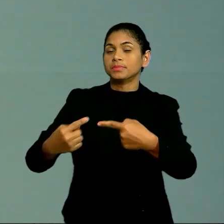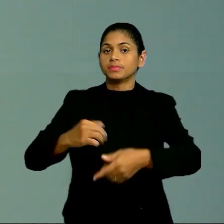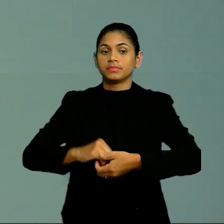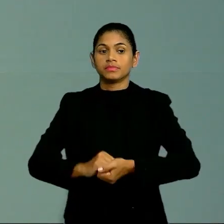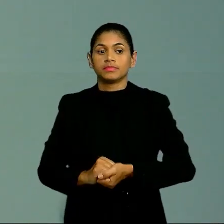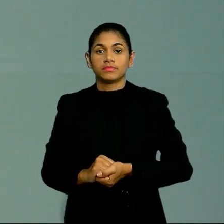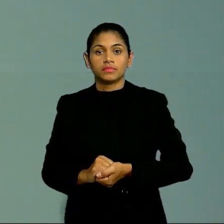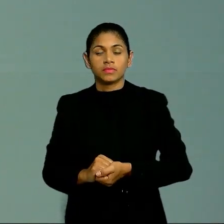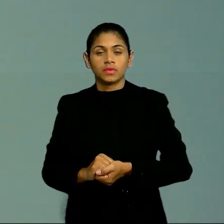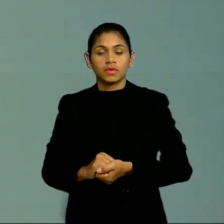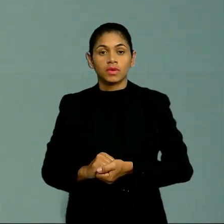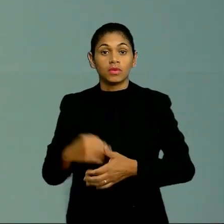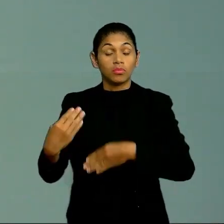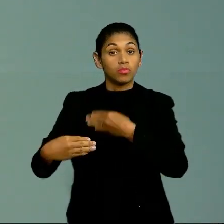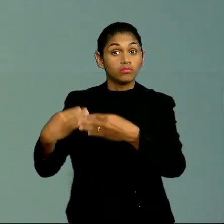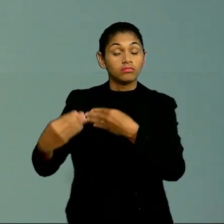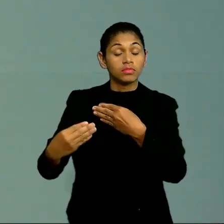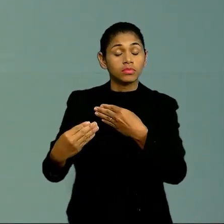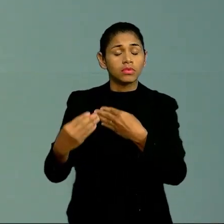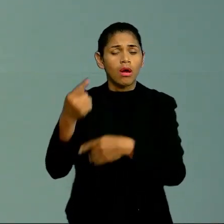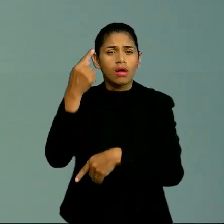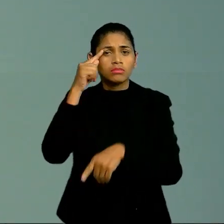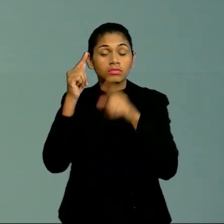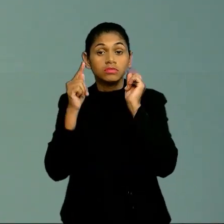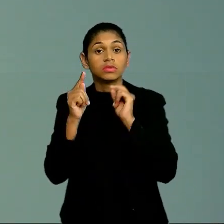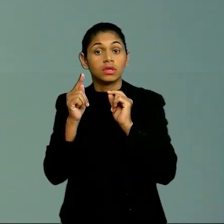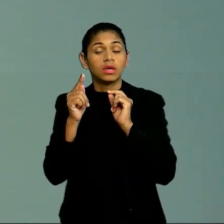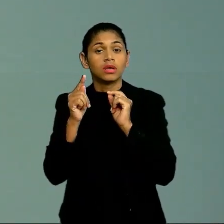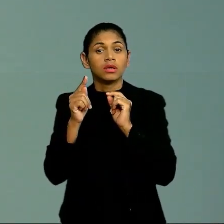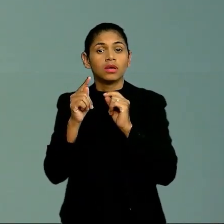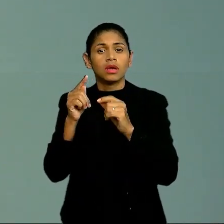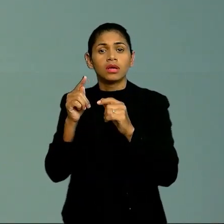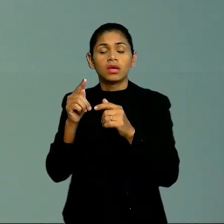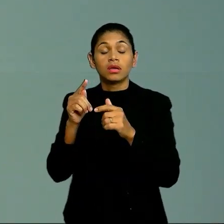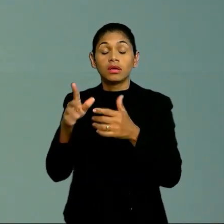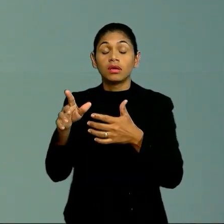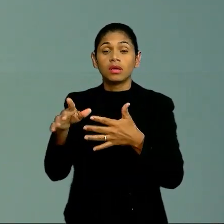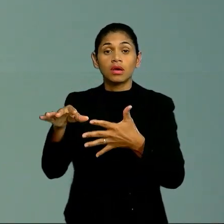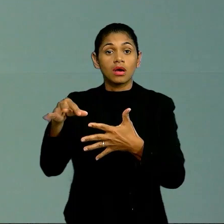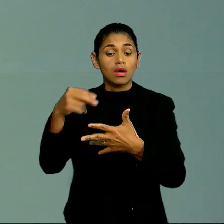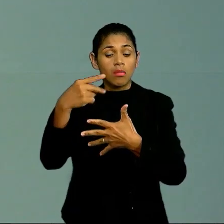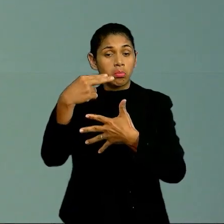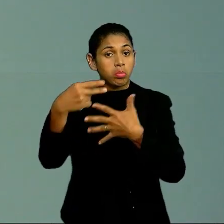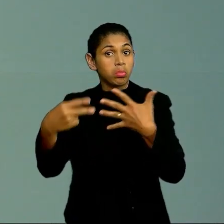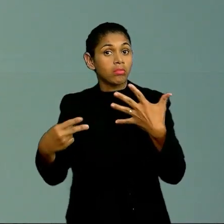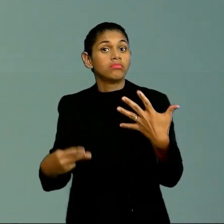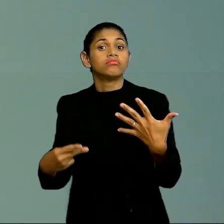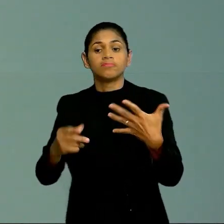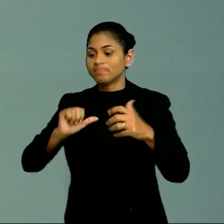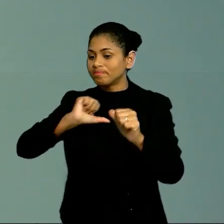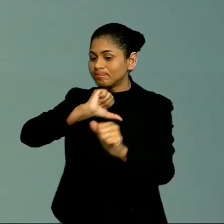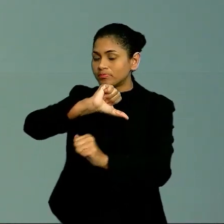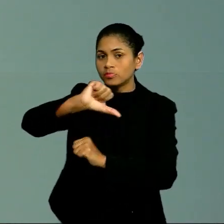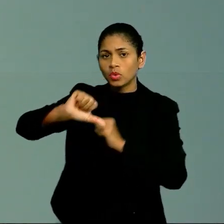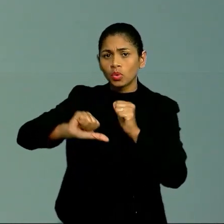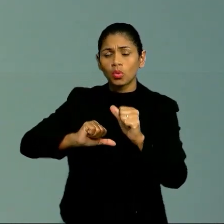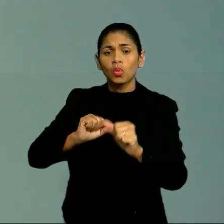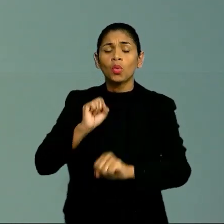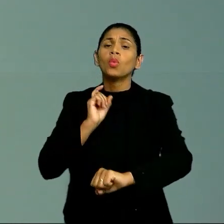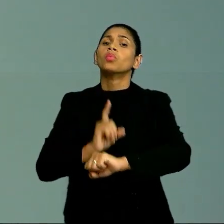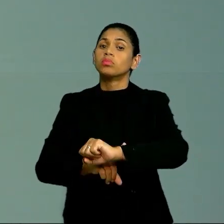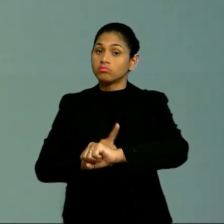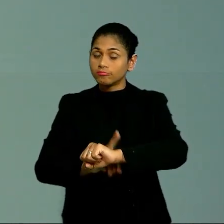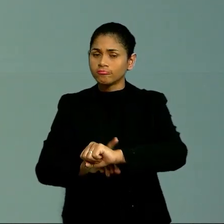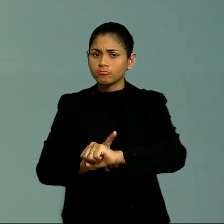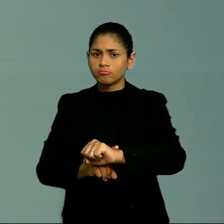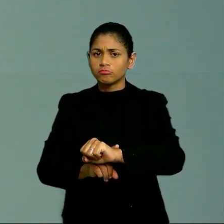quê? A ideia de que os seres mudam no decorrer do tempo, que sofreram pressões do ambiente